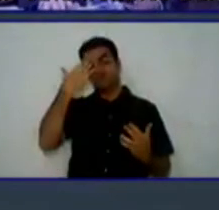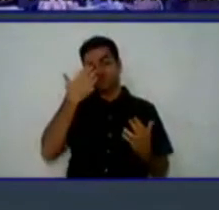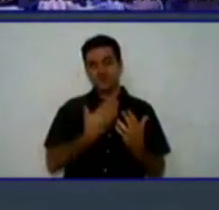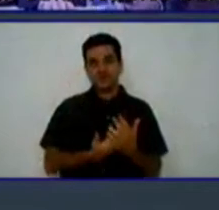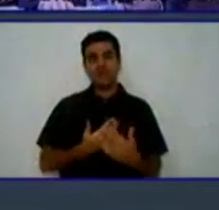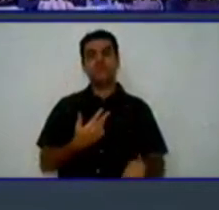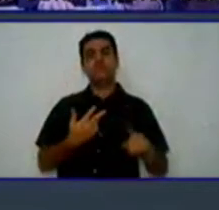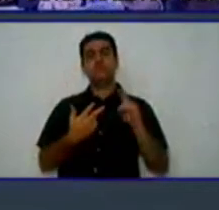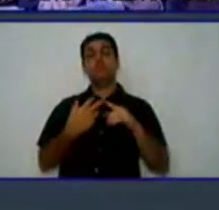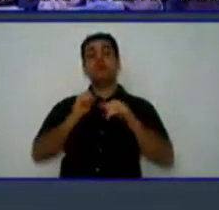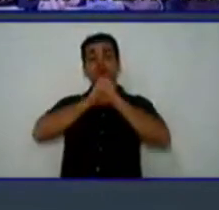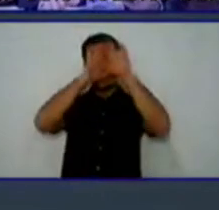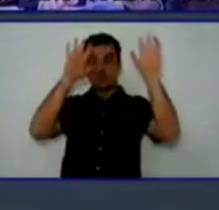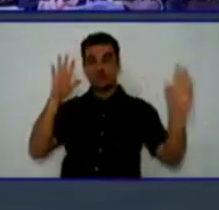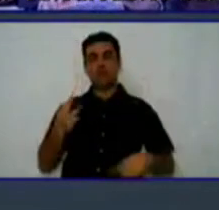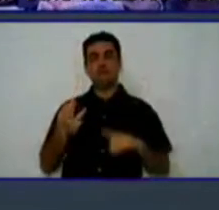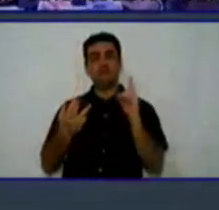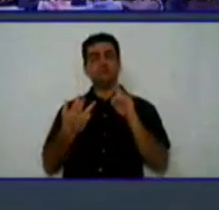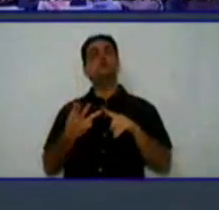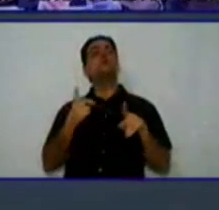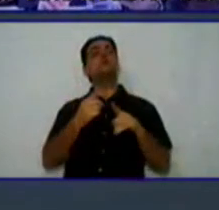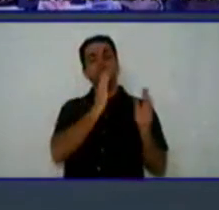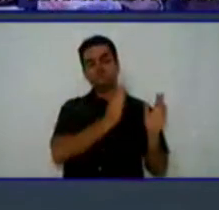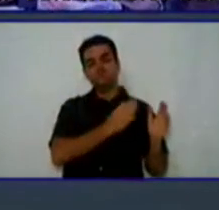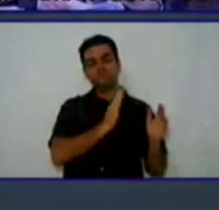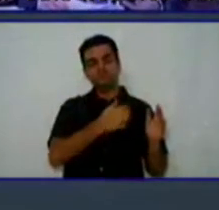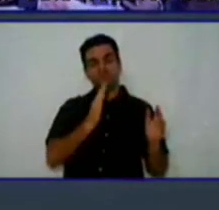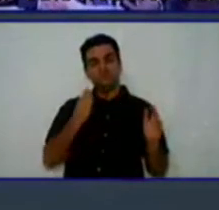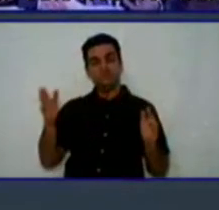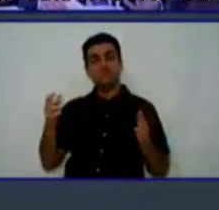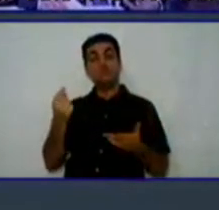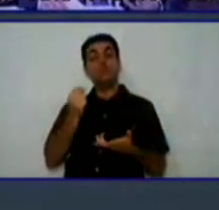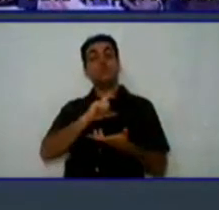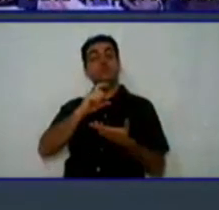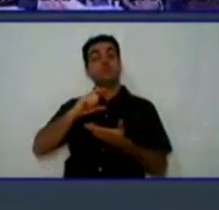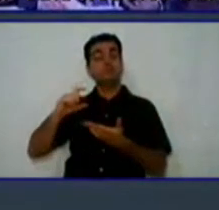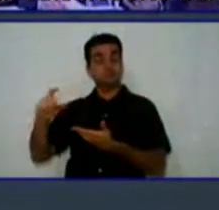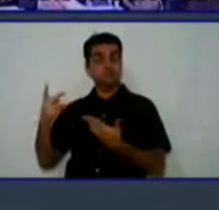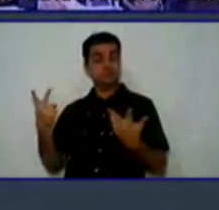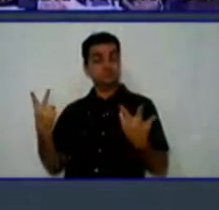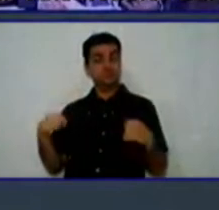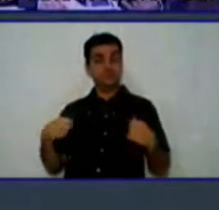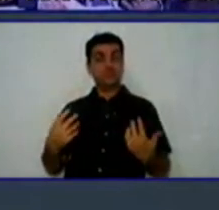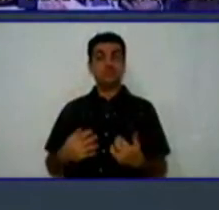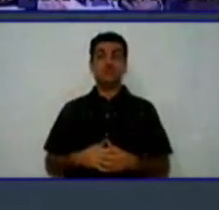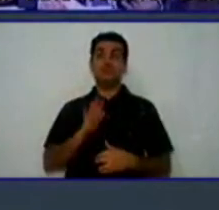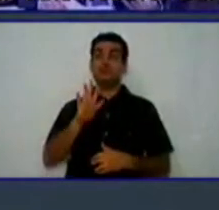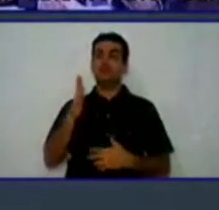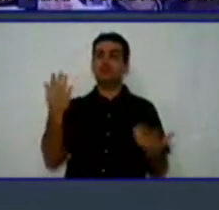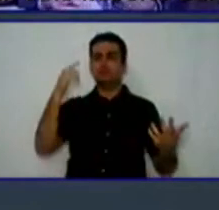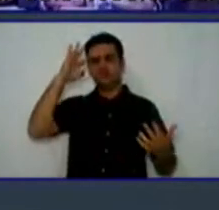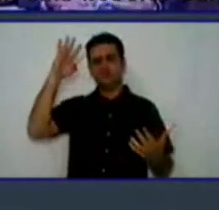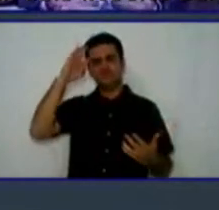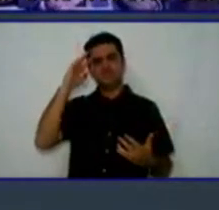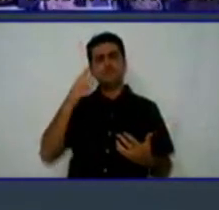confiabilidade, da transparência e da regularidade das despesas. Quanto a essas aeronaves,